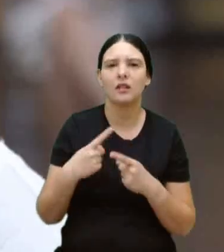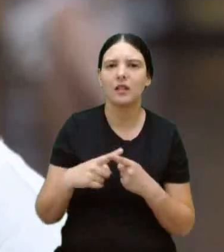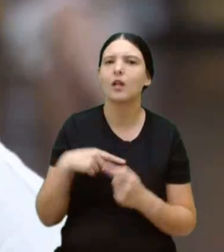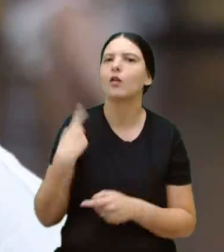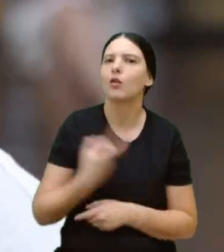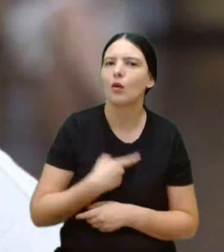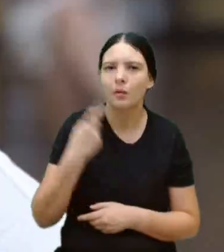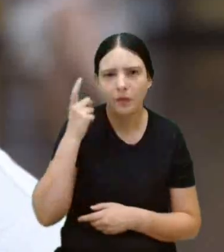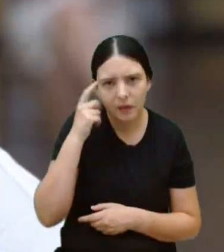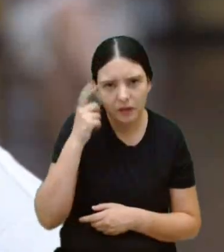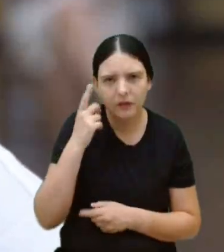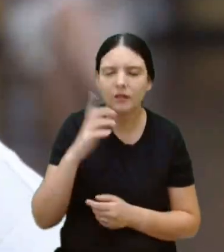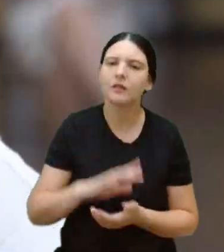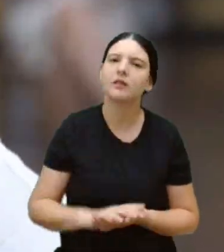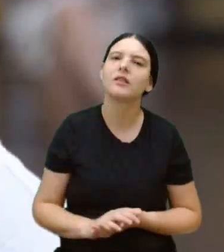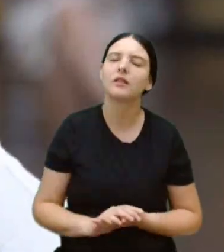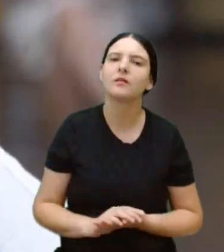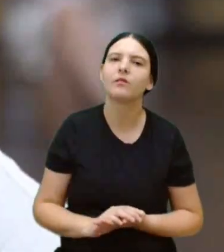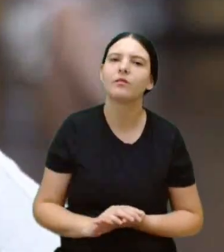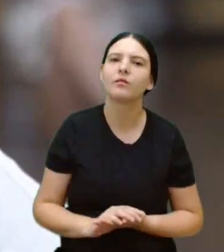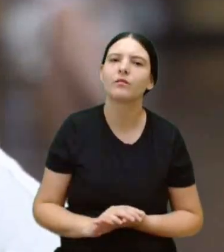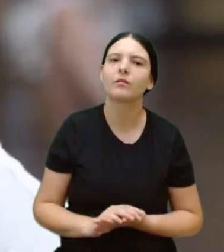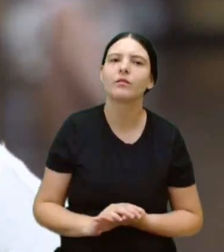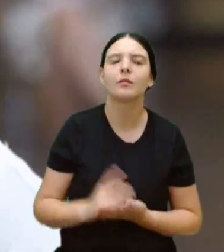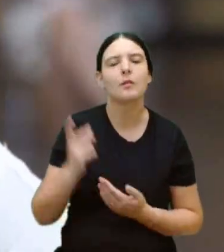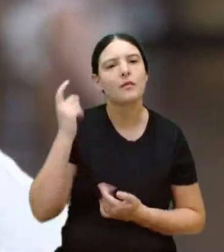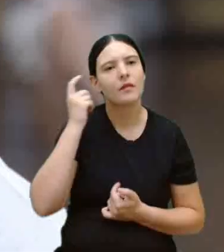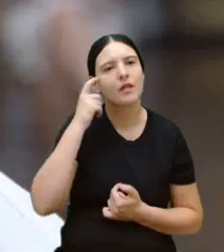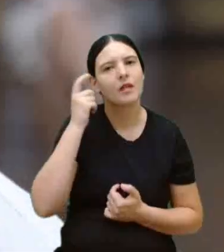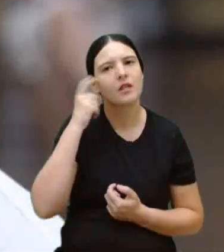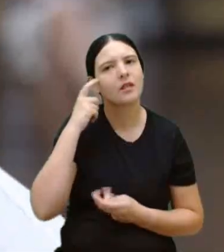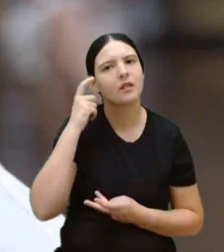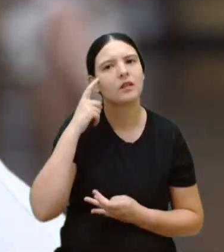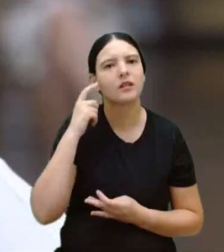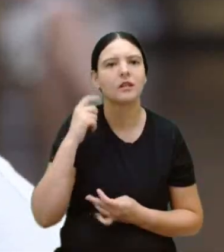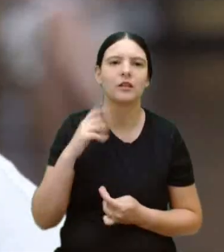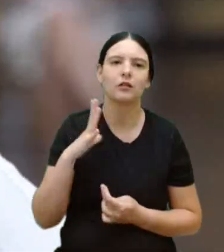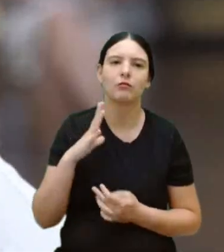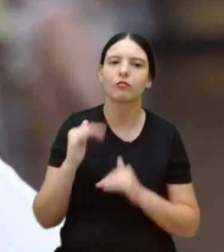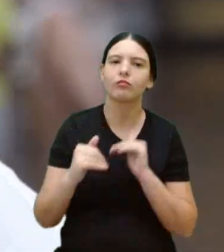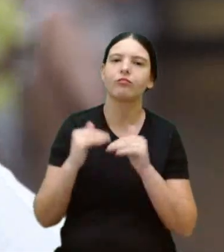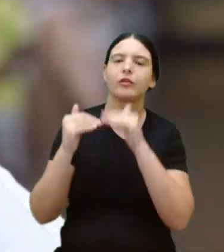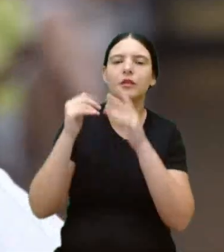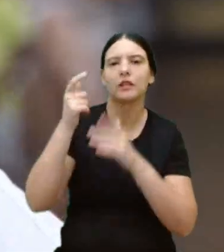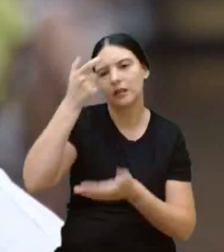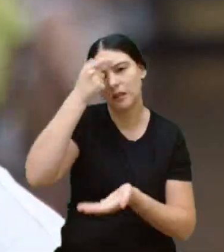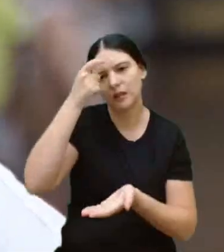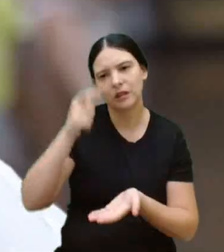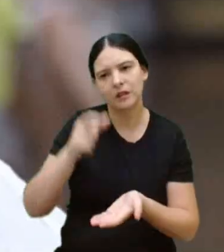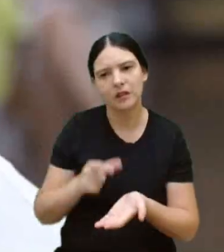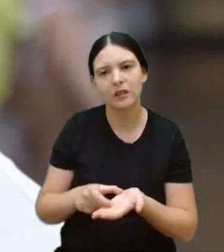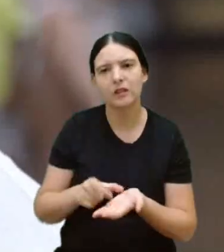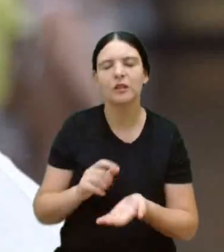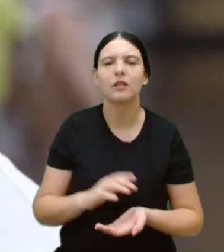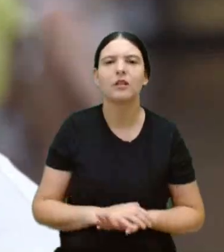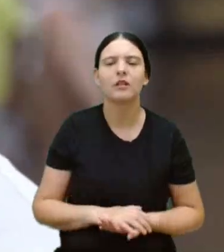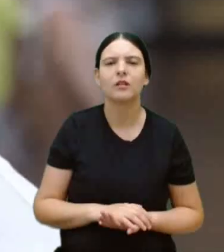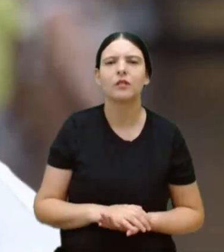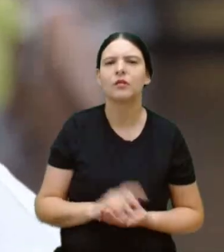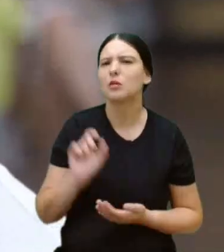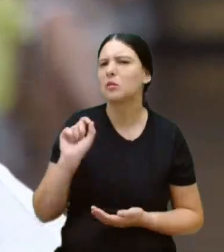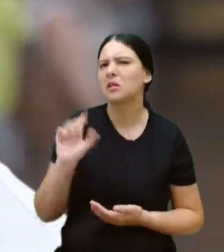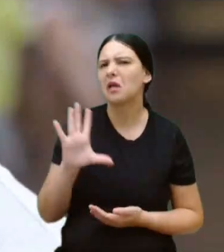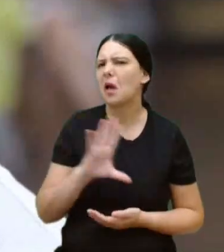pensamos. Levando isso em consideração, esse avanço da inteligência artificial, o que vai ser do amor daqui